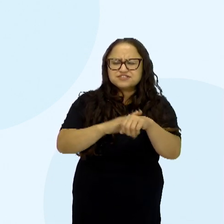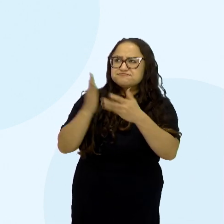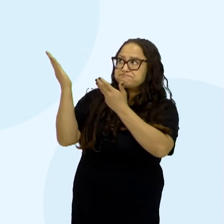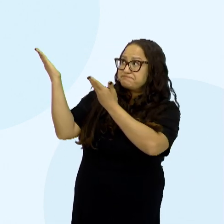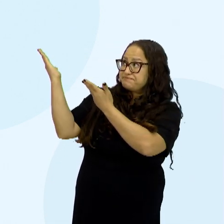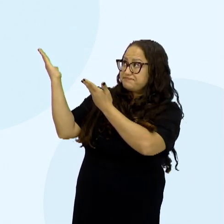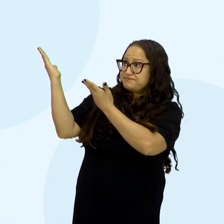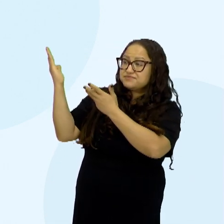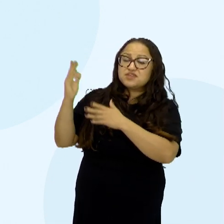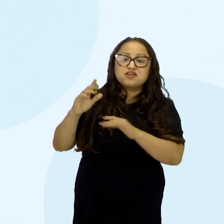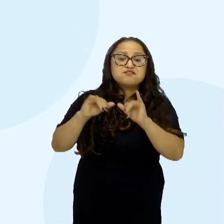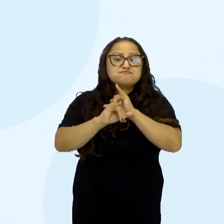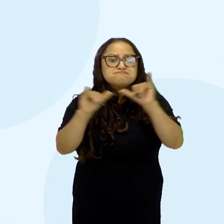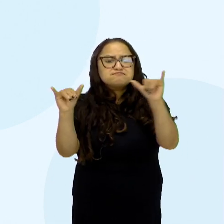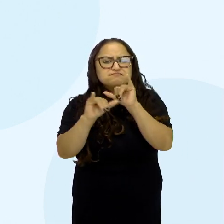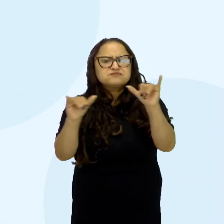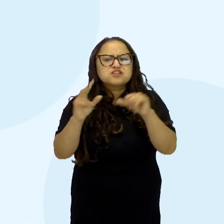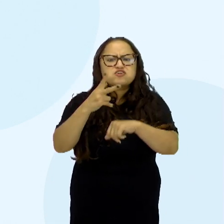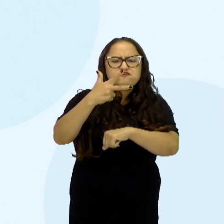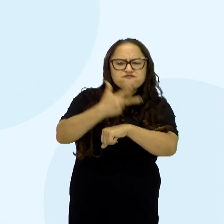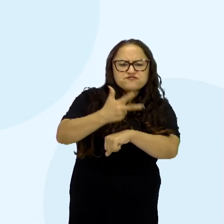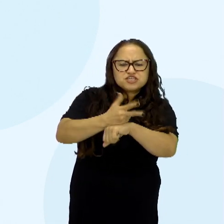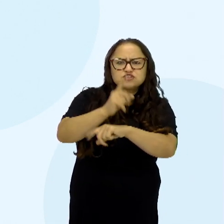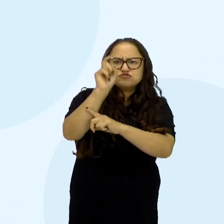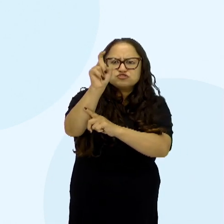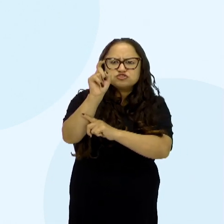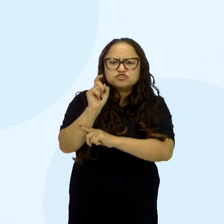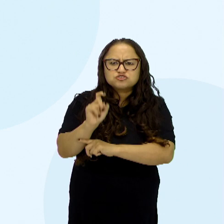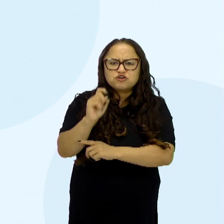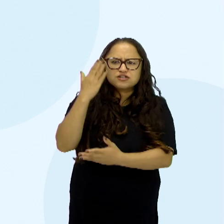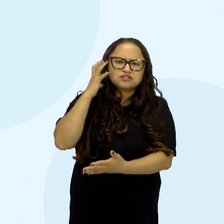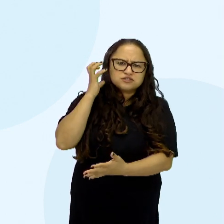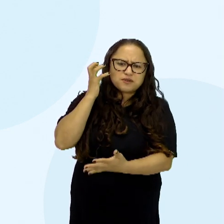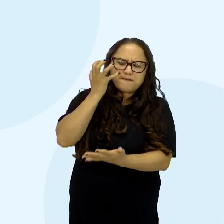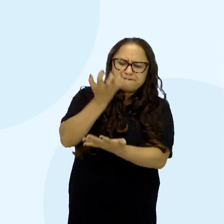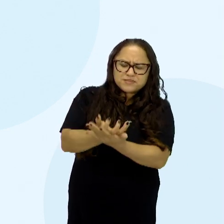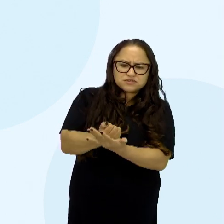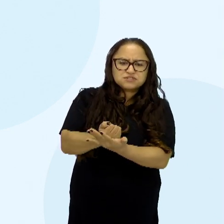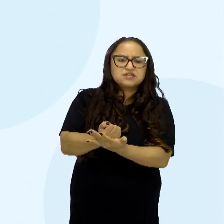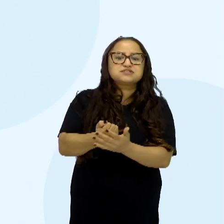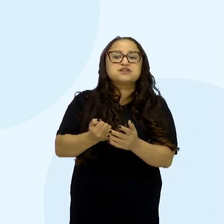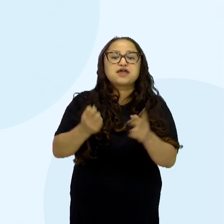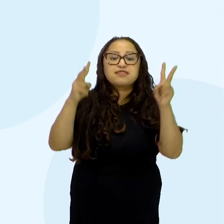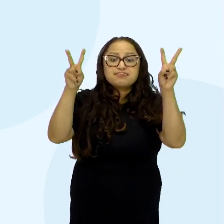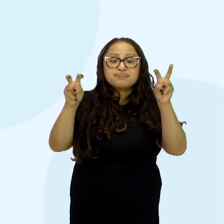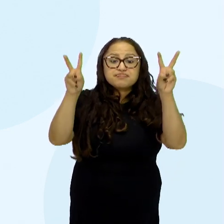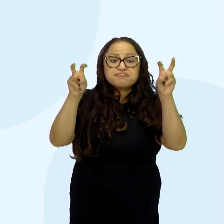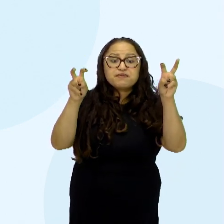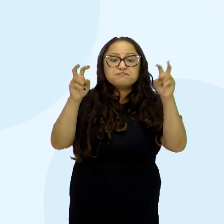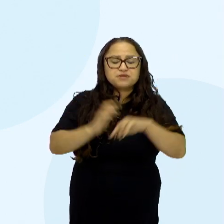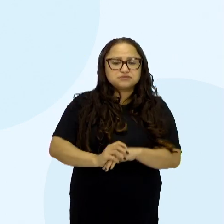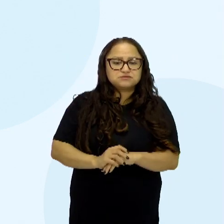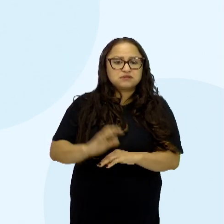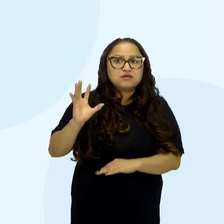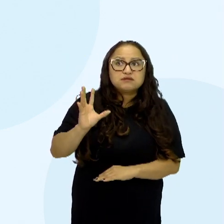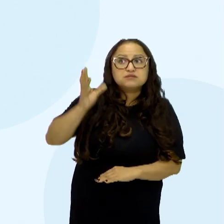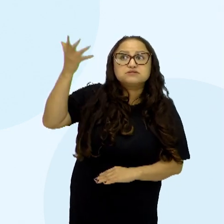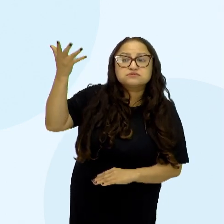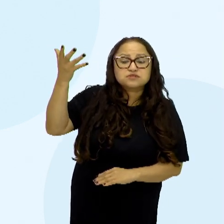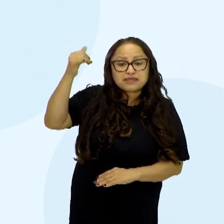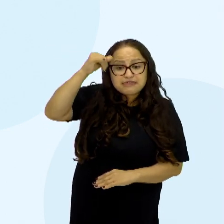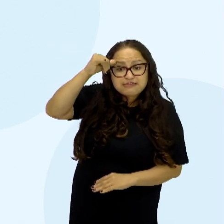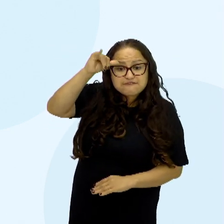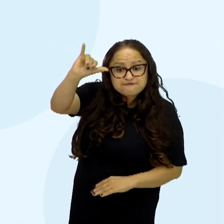anúncios publicitários, vídeos, TikTok, podcasts, com tema, olha que legal, soluções para evitar